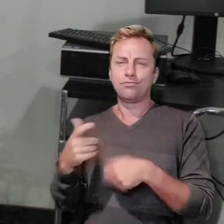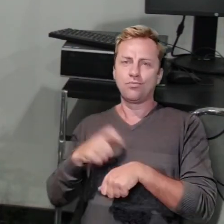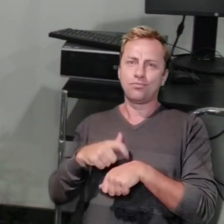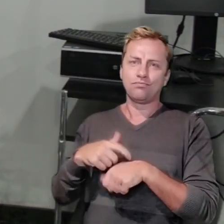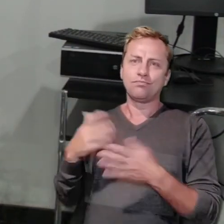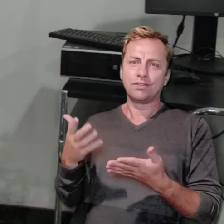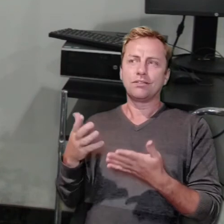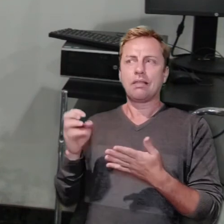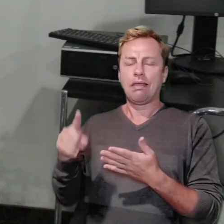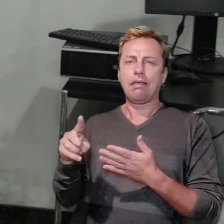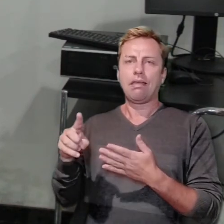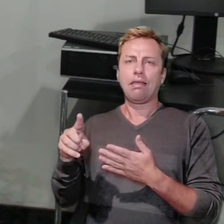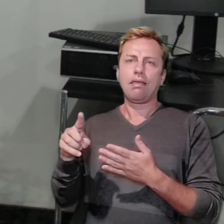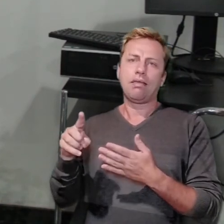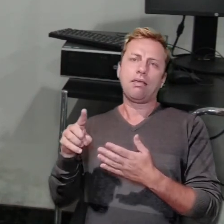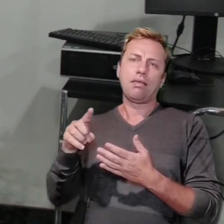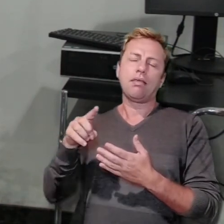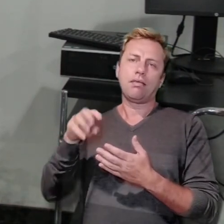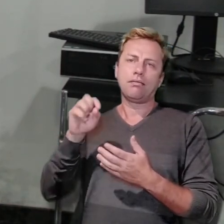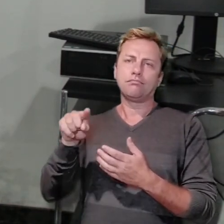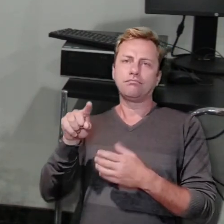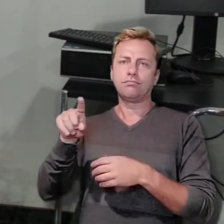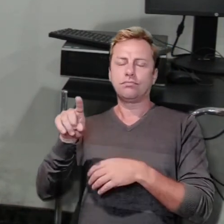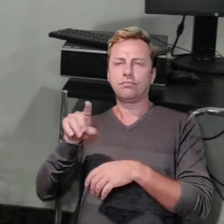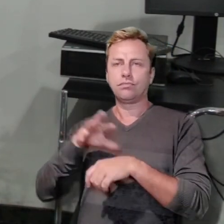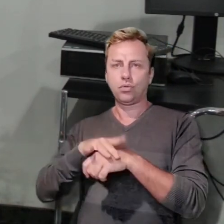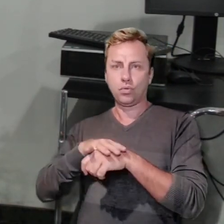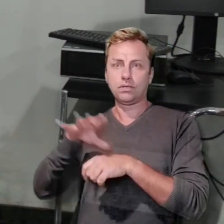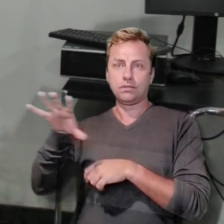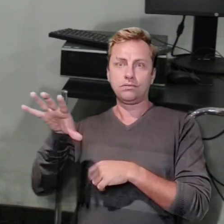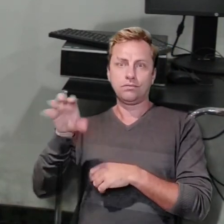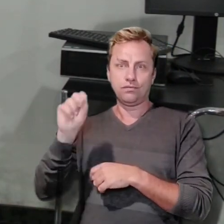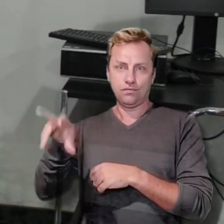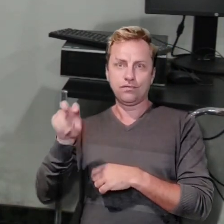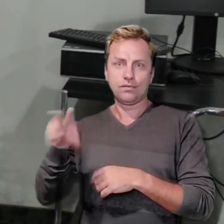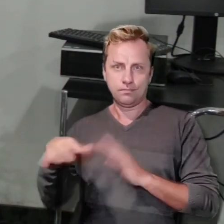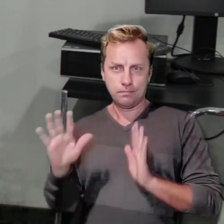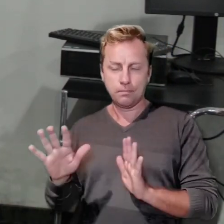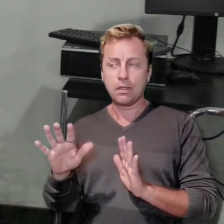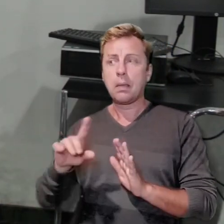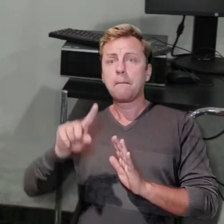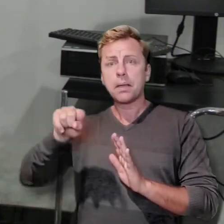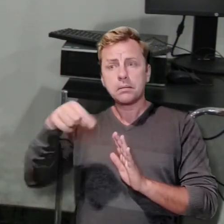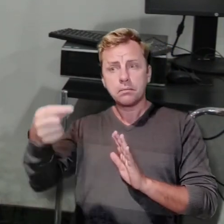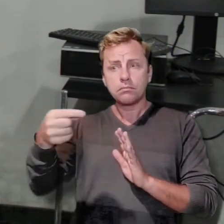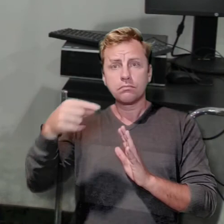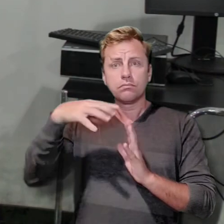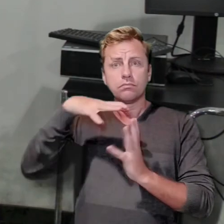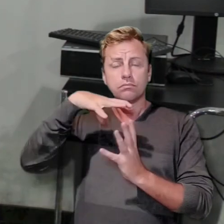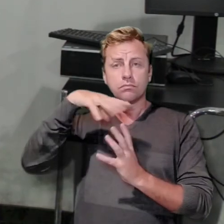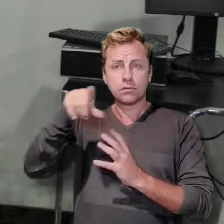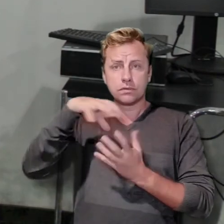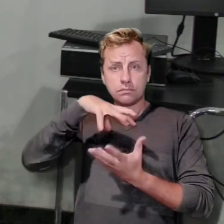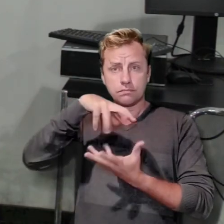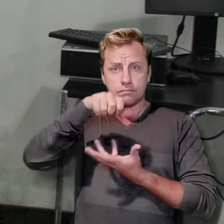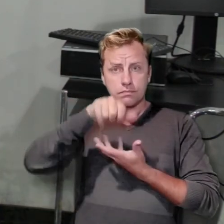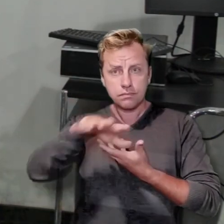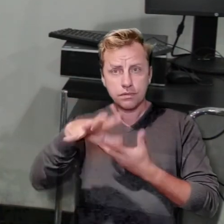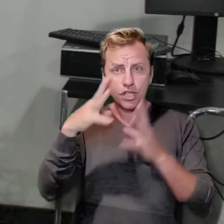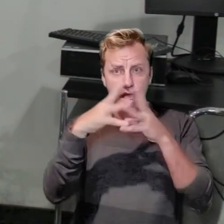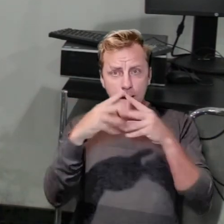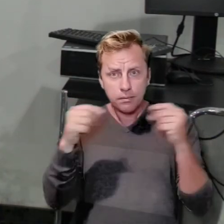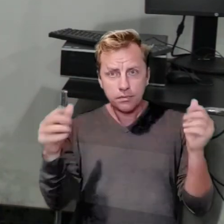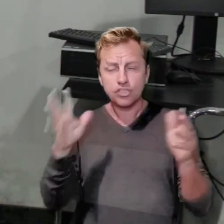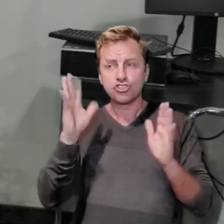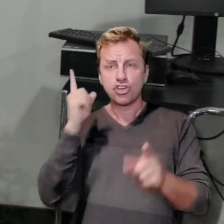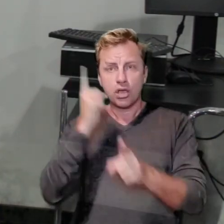o momento é do enfrentamento da infecção viral. Mas quando essa pandemia passar, nós